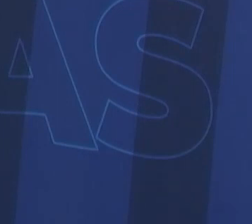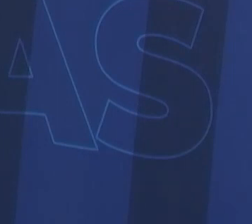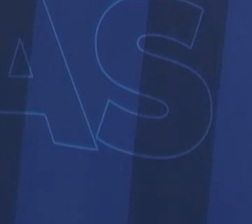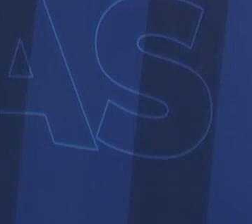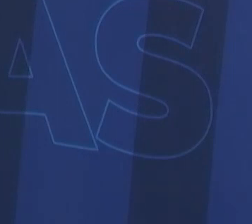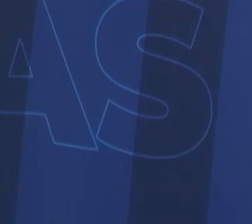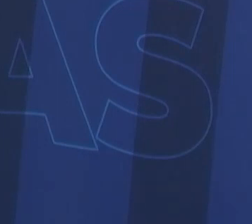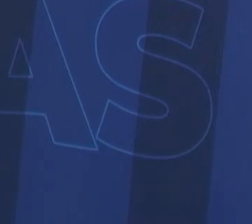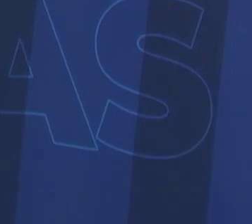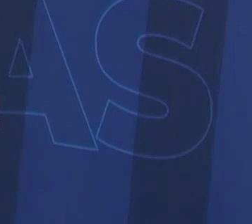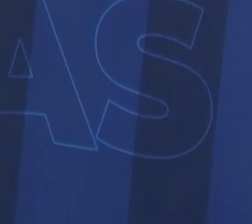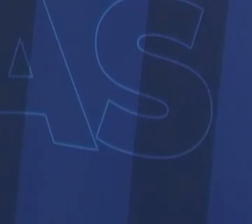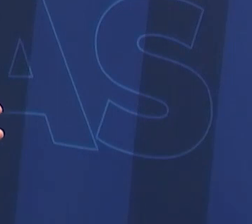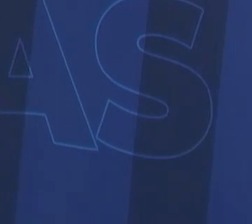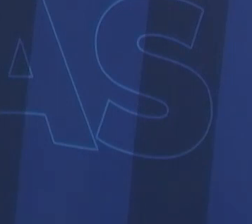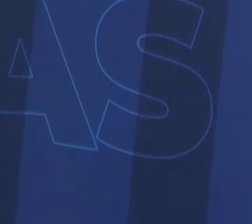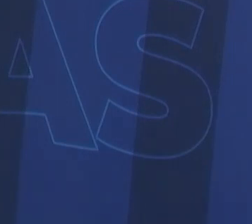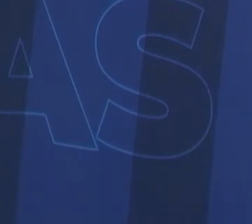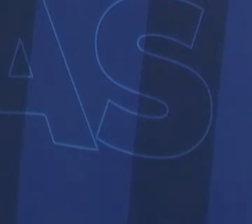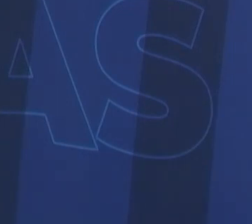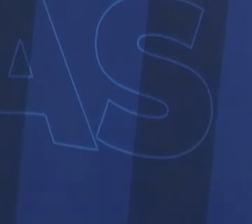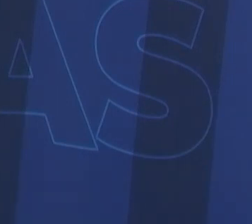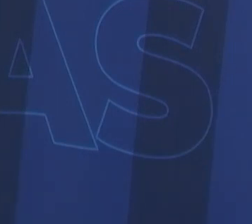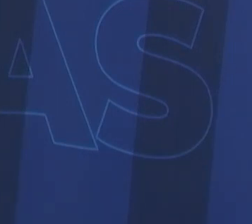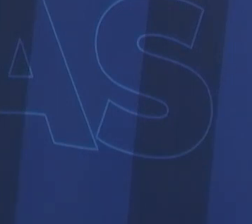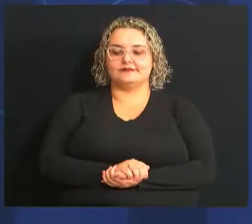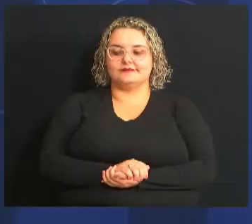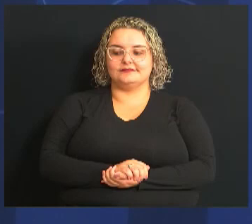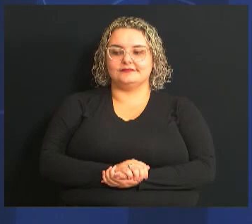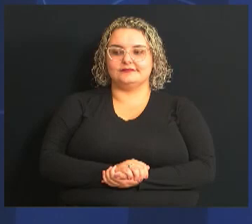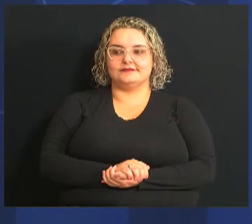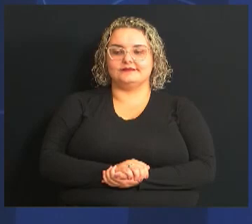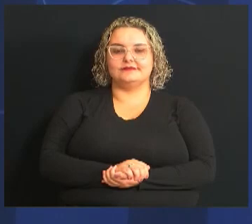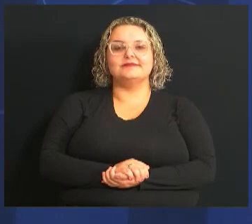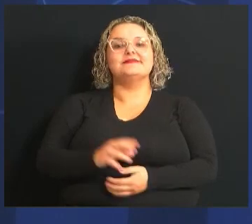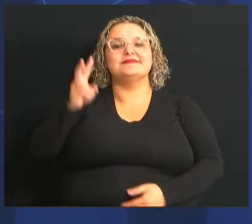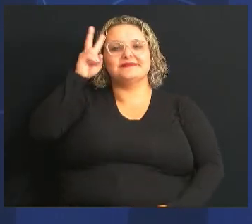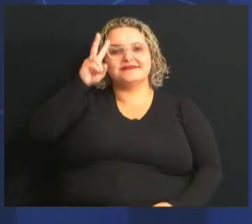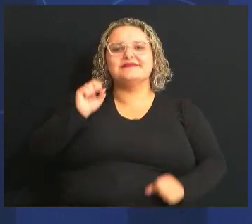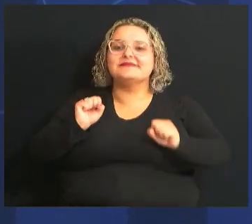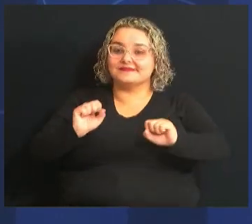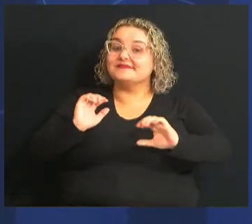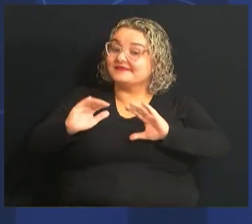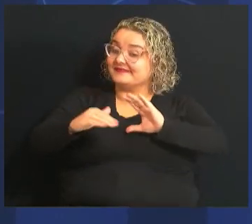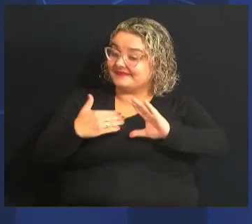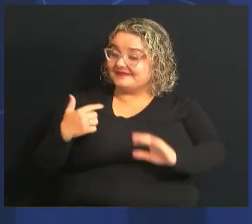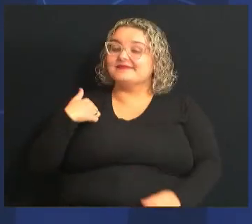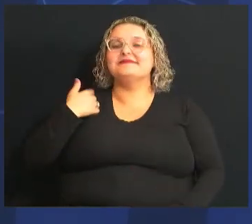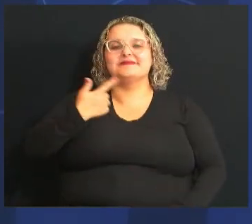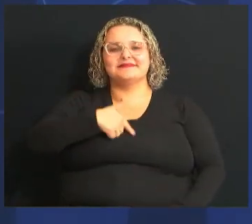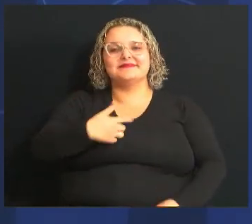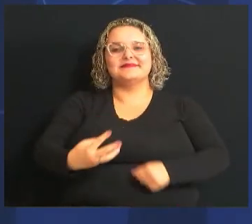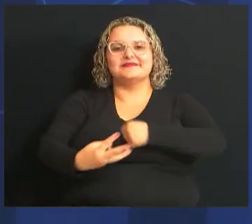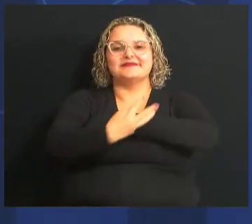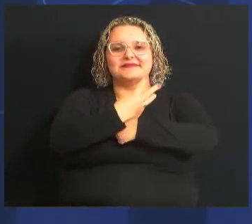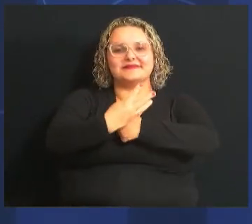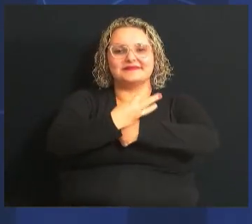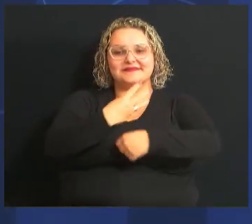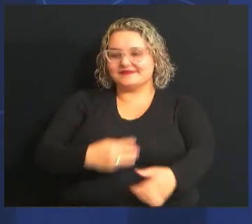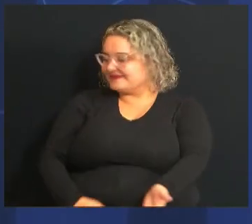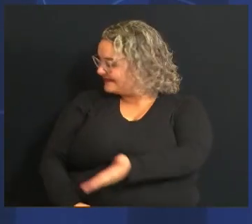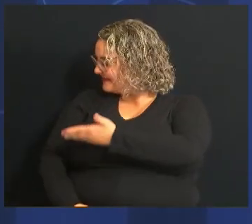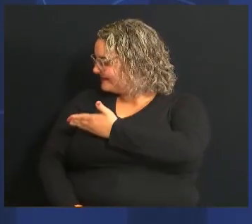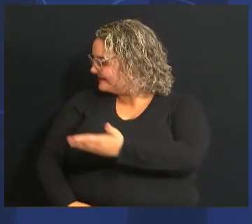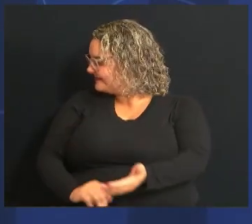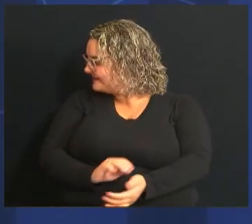sua audiência. Lembrando, você pode participar e enviar a sua mensagem através do número do nosso